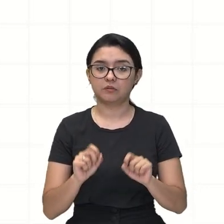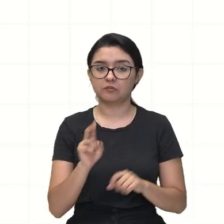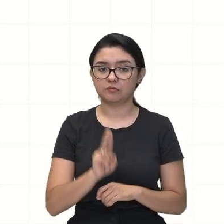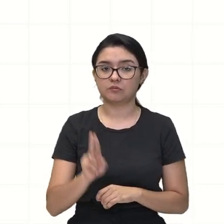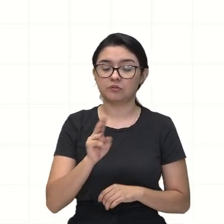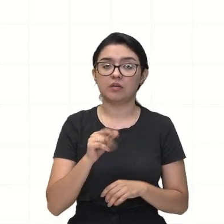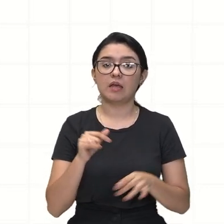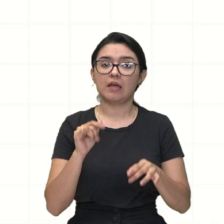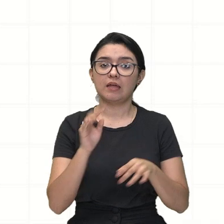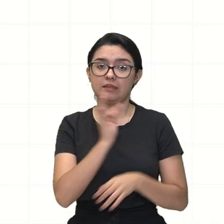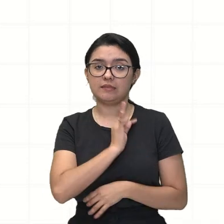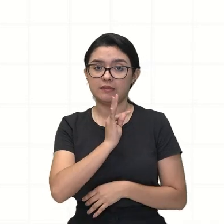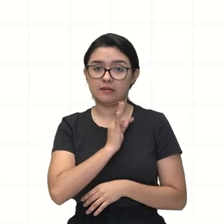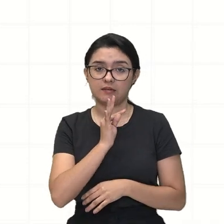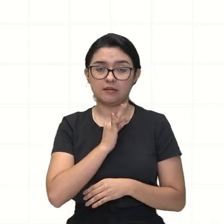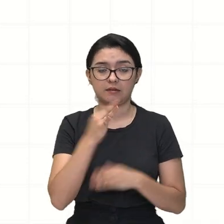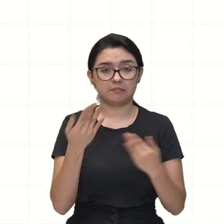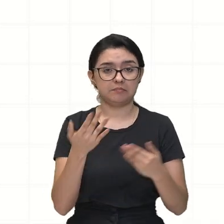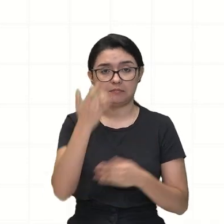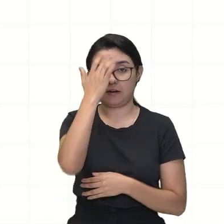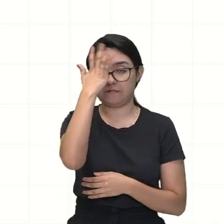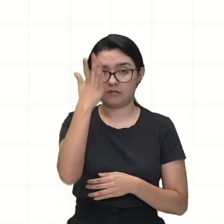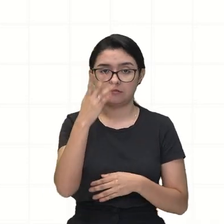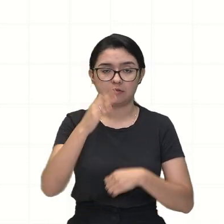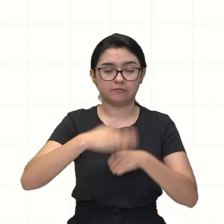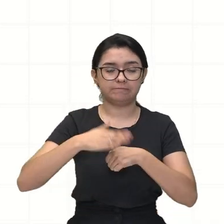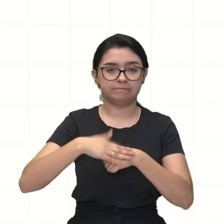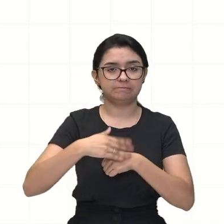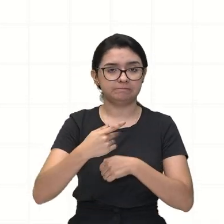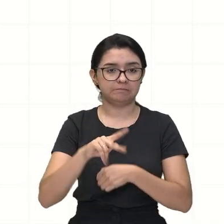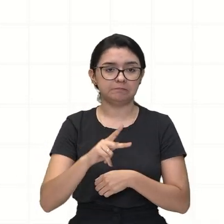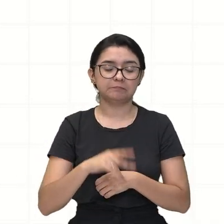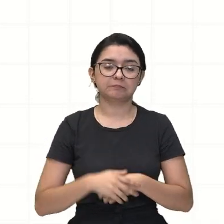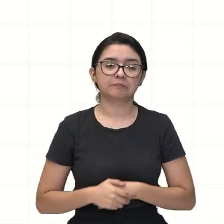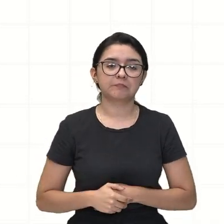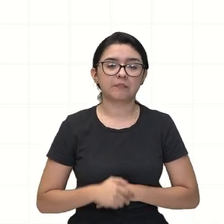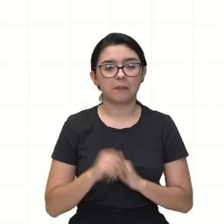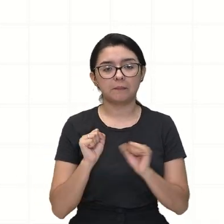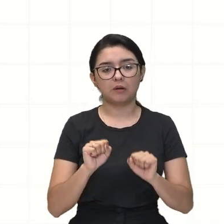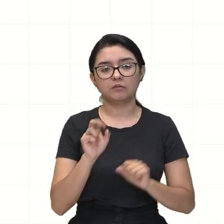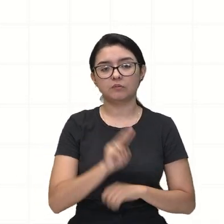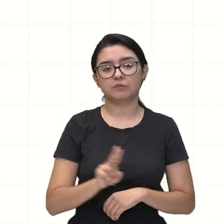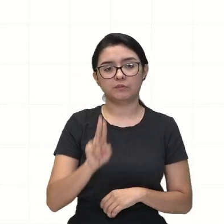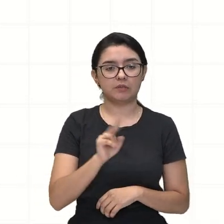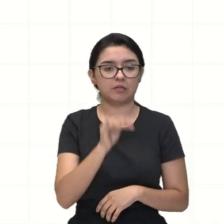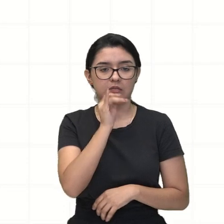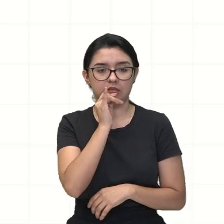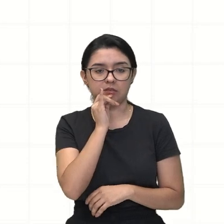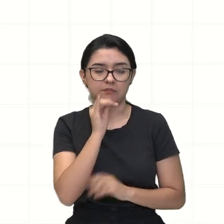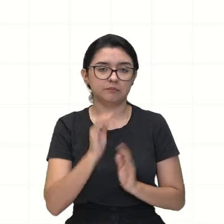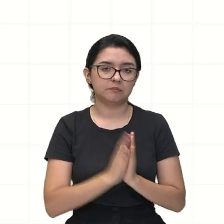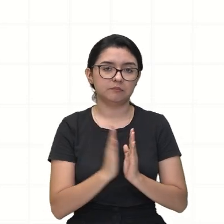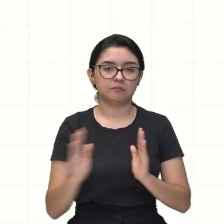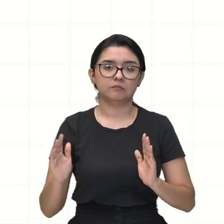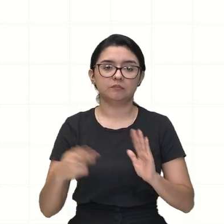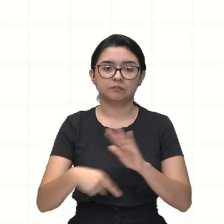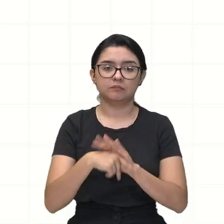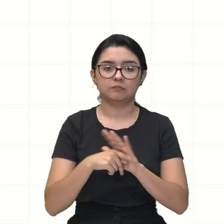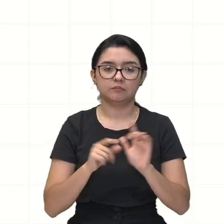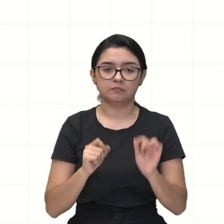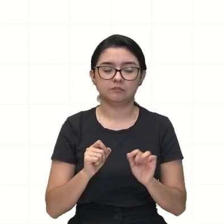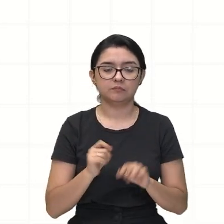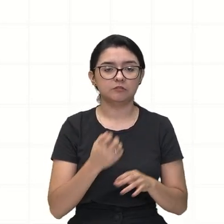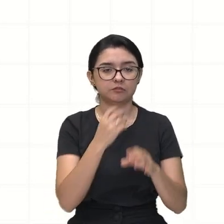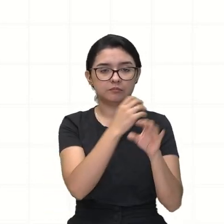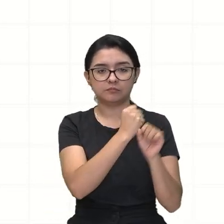técnica aqui que você achar mais interessante. Poderíamos usar o processo de decomposição